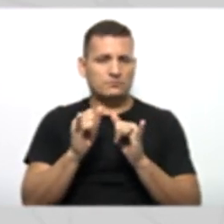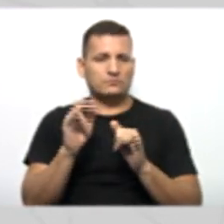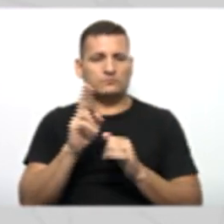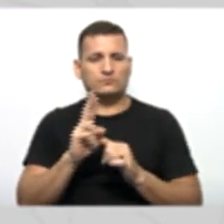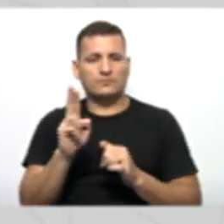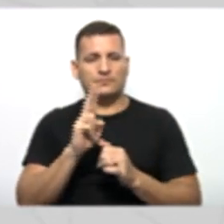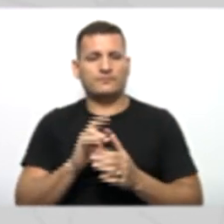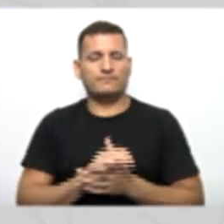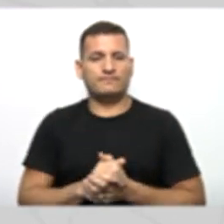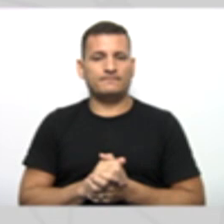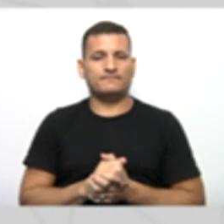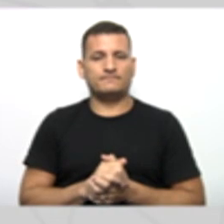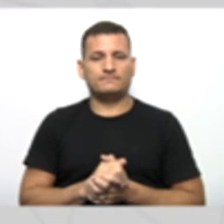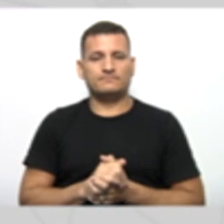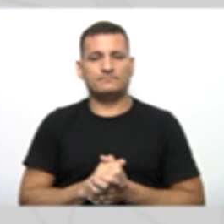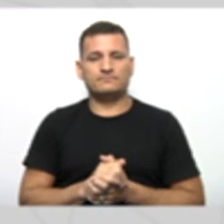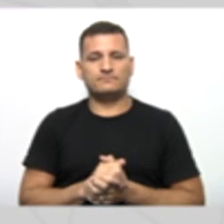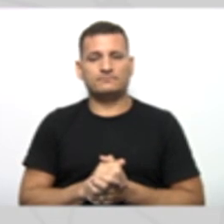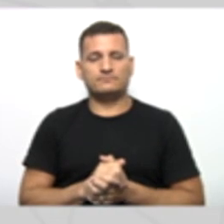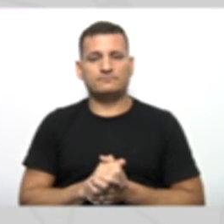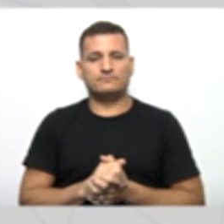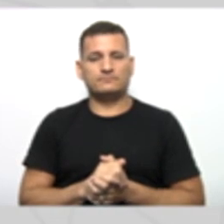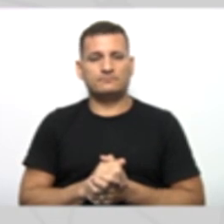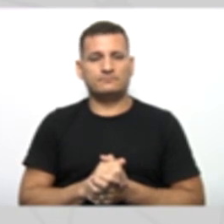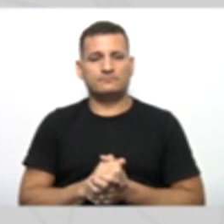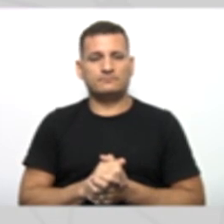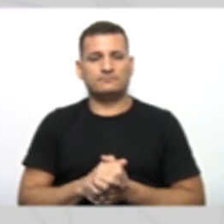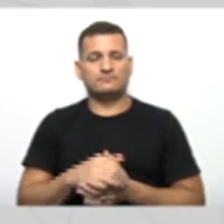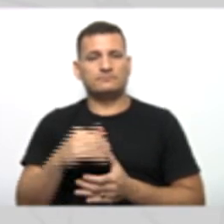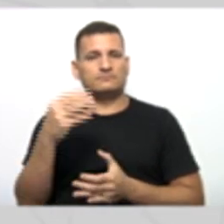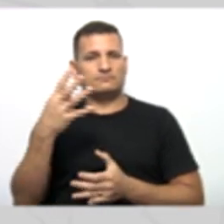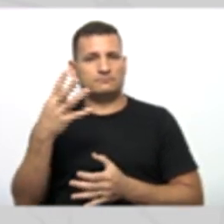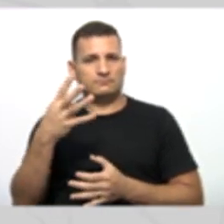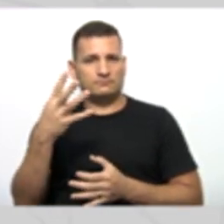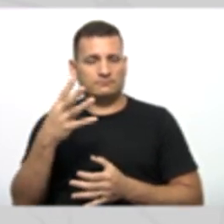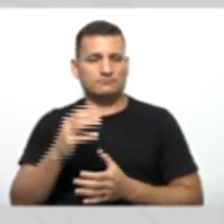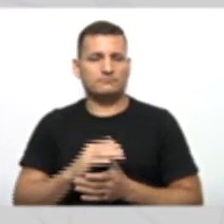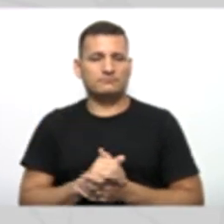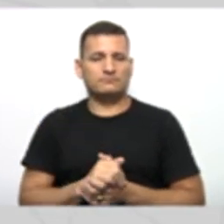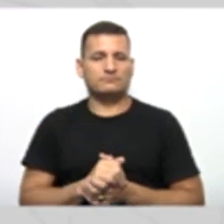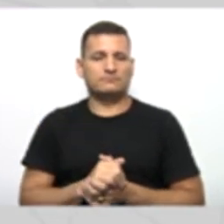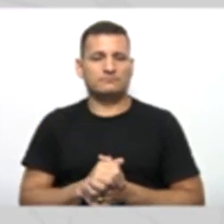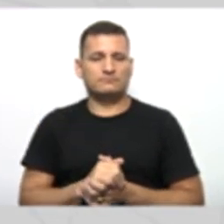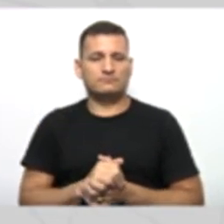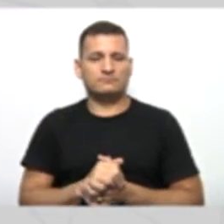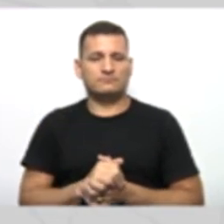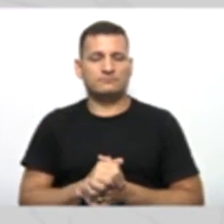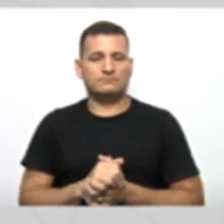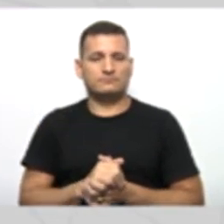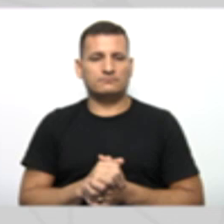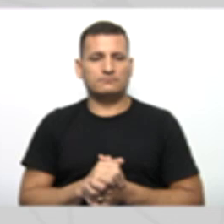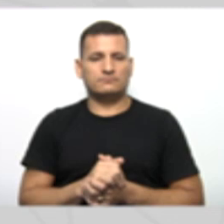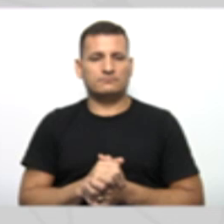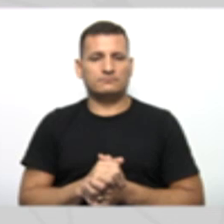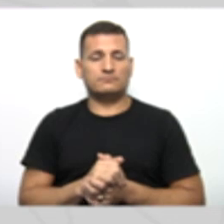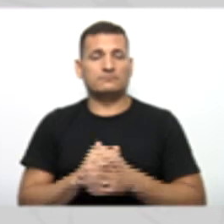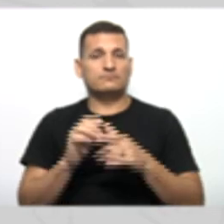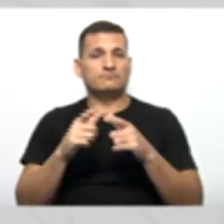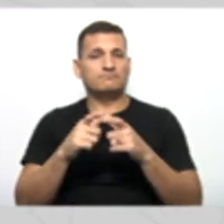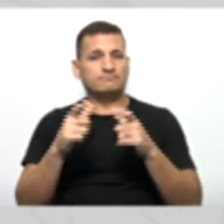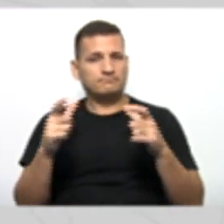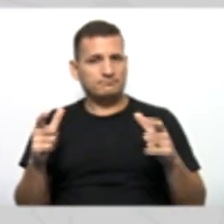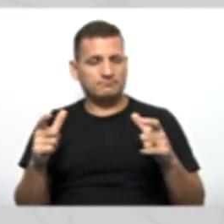teve participação nessa daí? O que o pessoal respondeu? Essa 4 pegou para o pessoal. Essa 4 aí, o que acontece? Grande